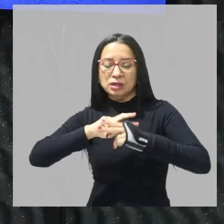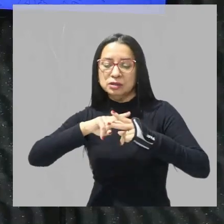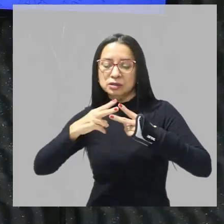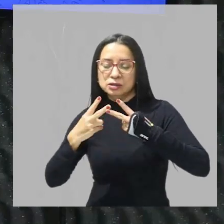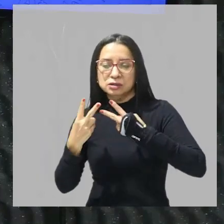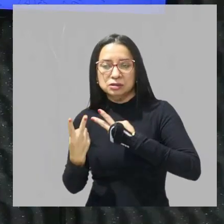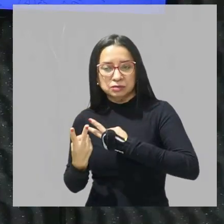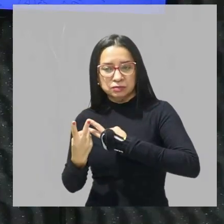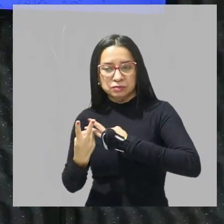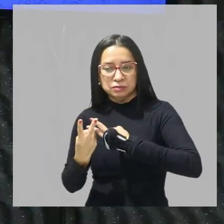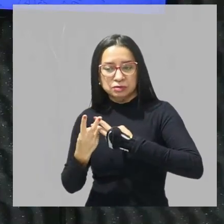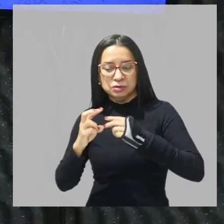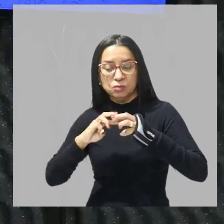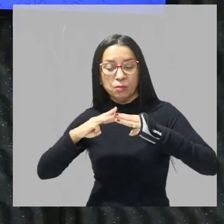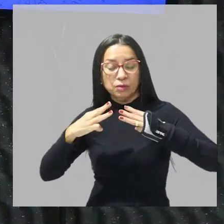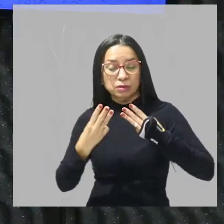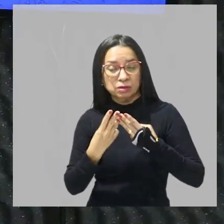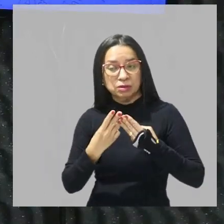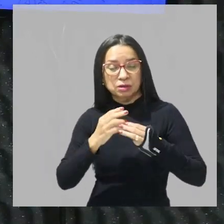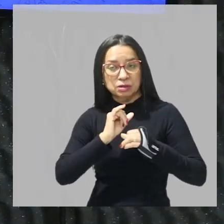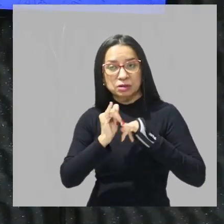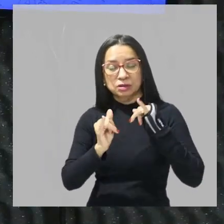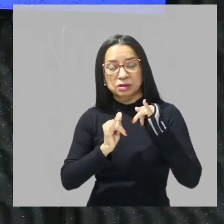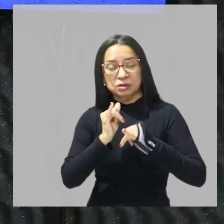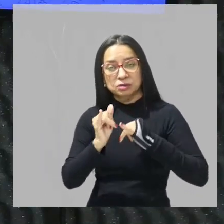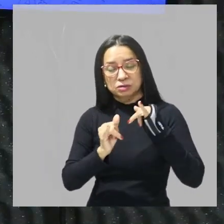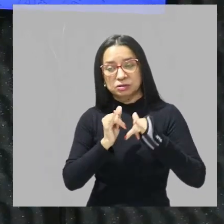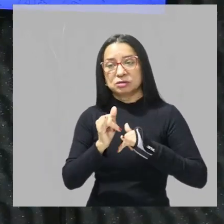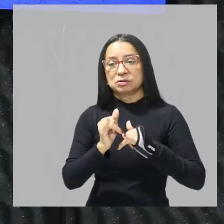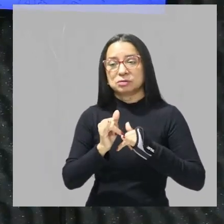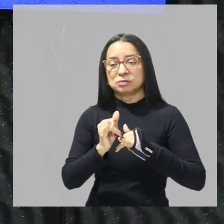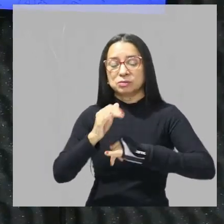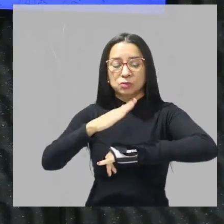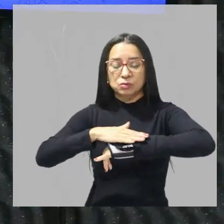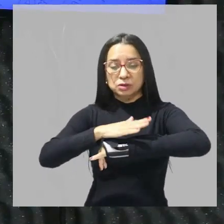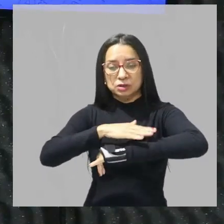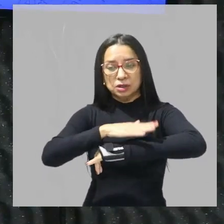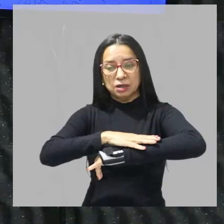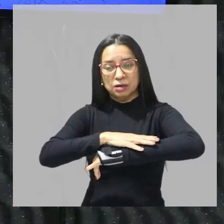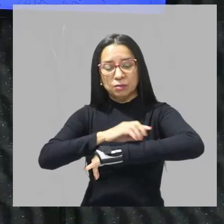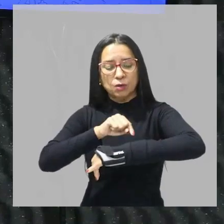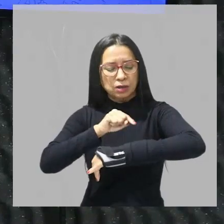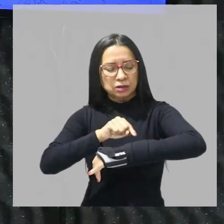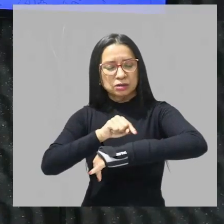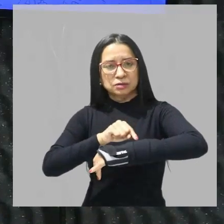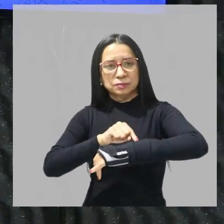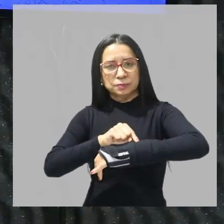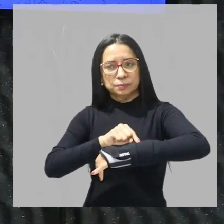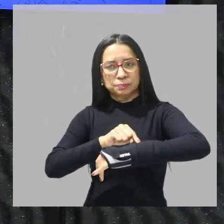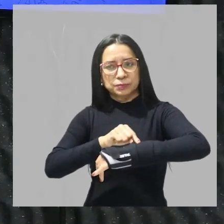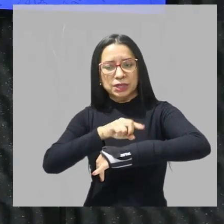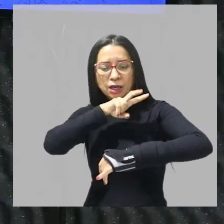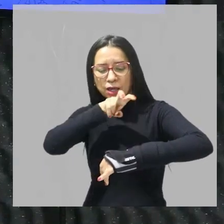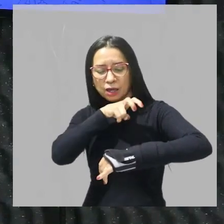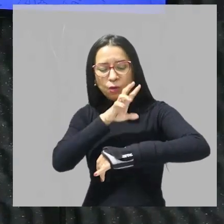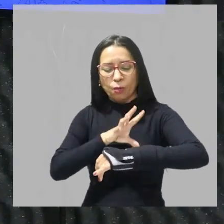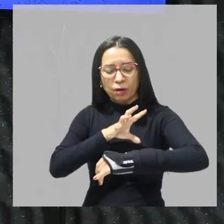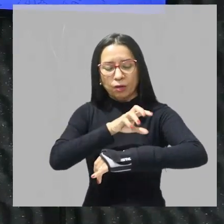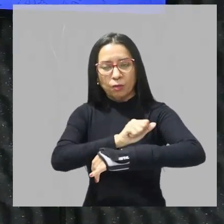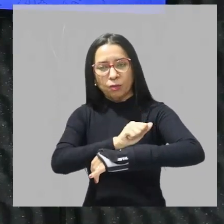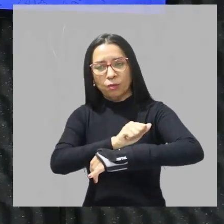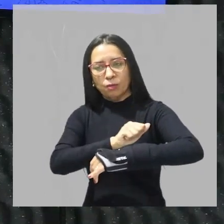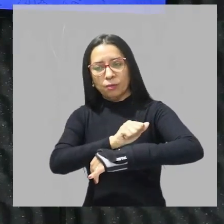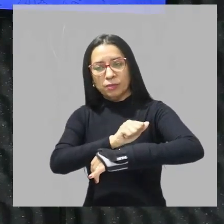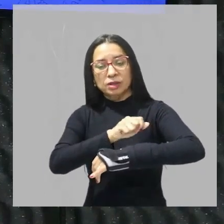o sapo. O sapo, quando ele serve de alimento para essa cobra, ele está transferindo matéria e energia para